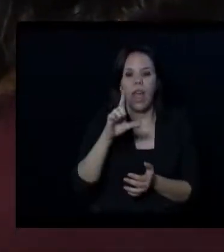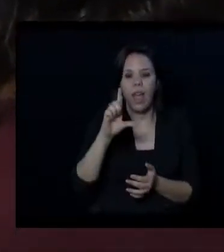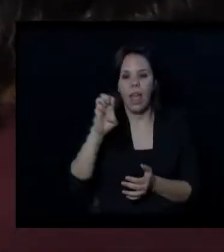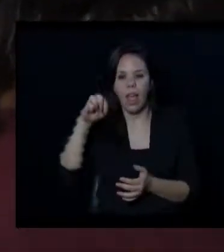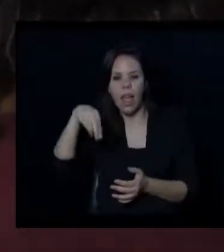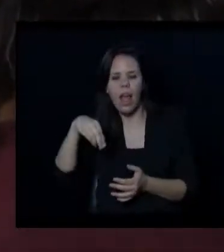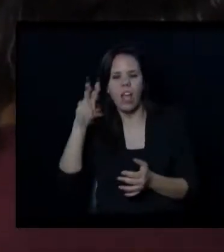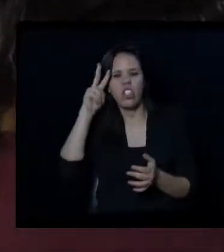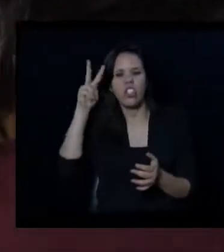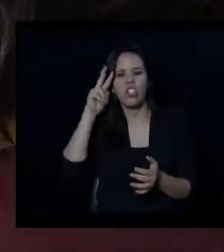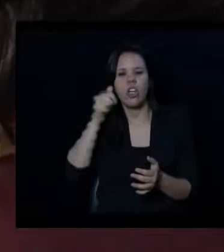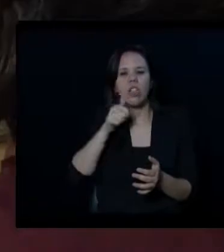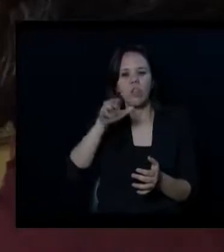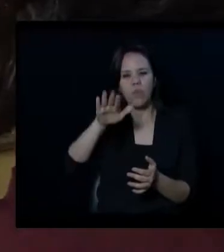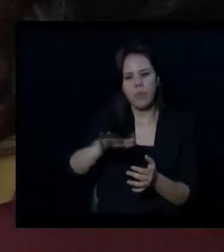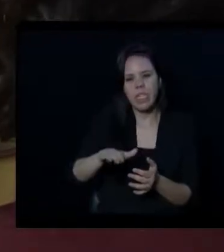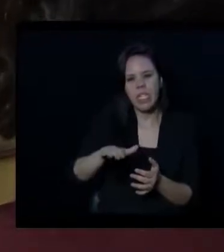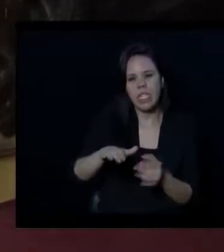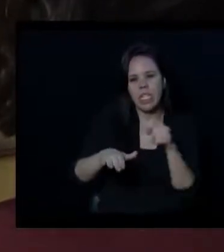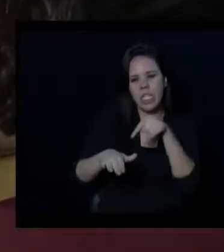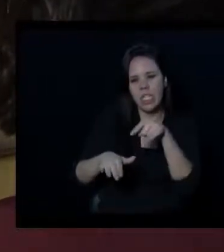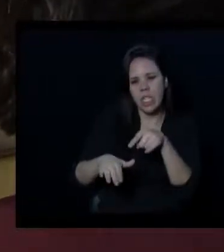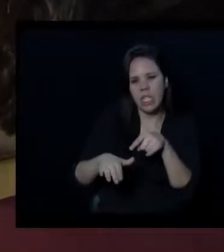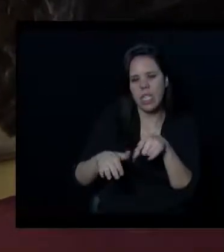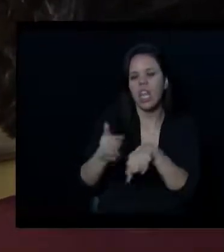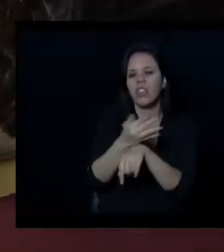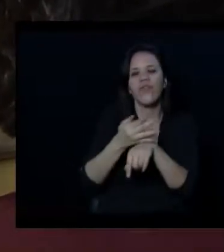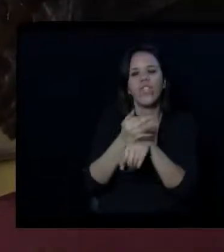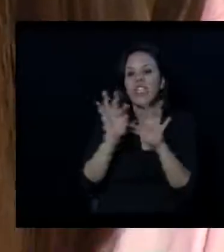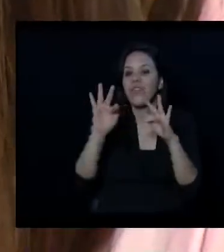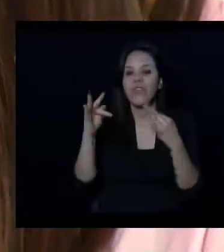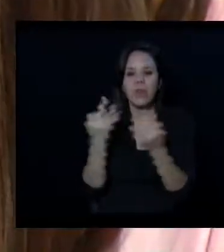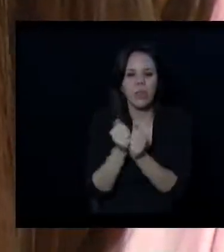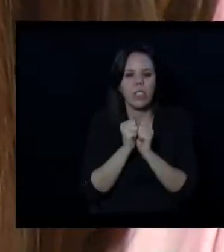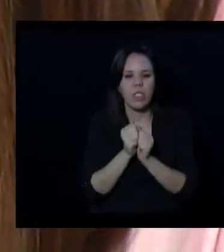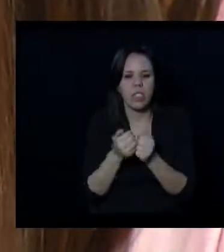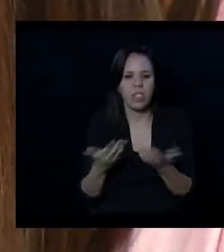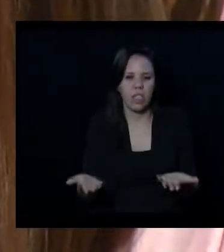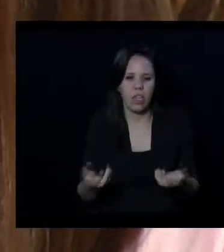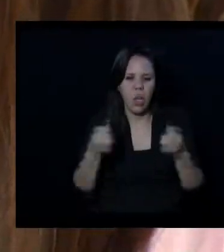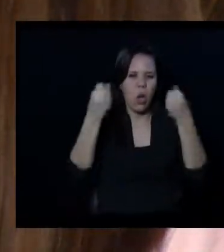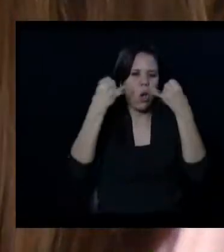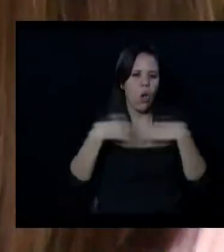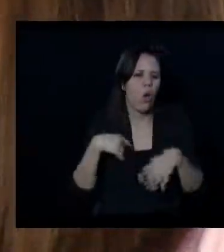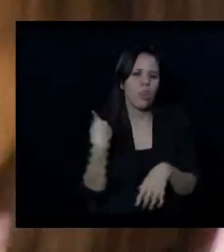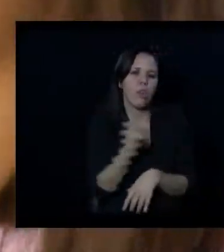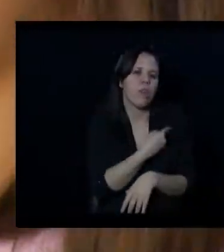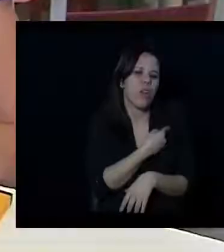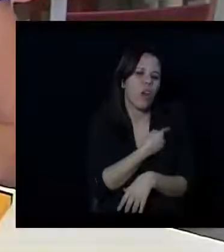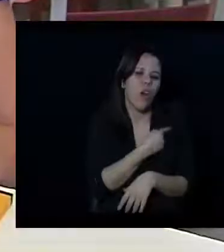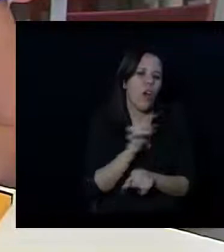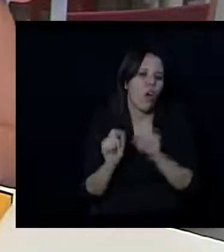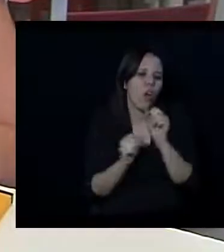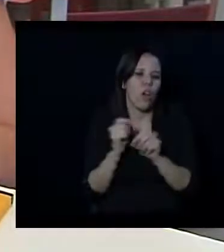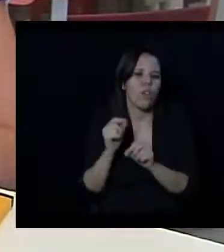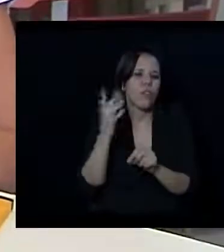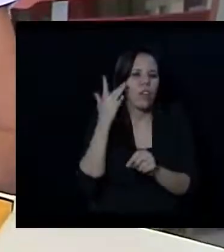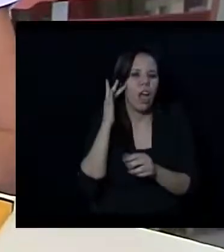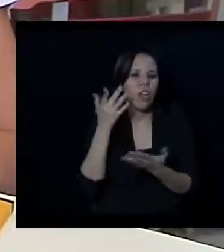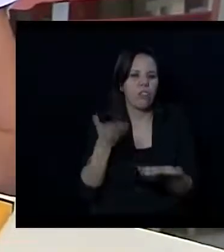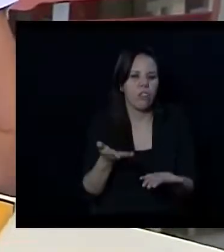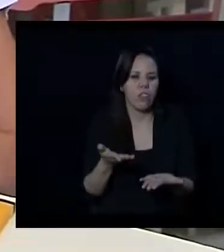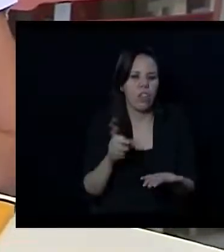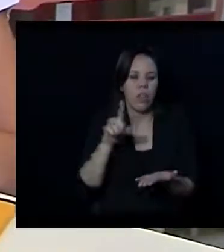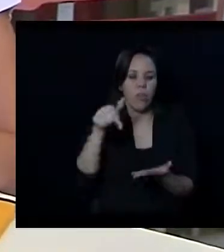uma menina, seu diário e as férias em família. Conta um pouquinho para nós, Yasmin. Depois de voltar